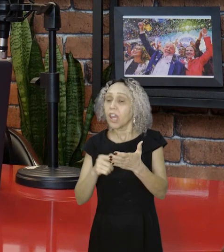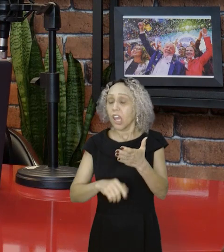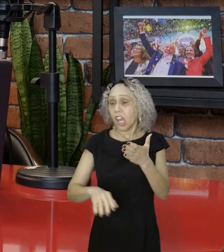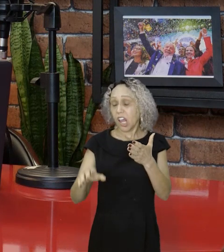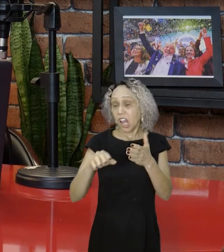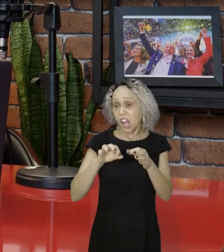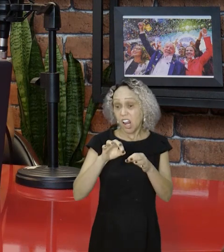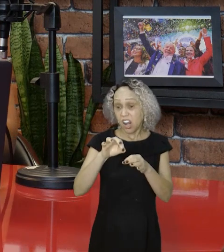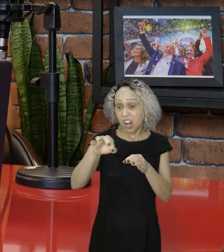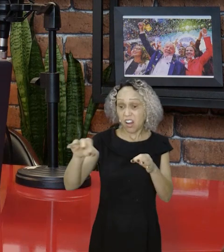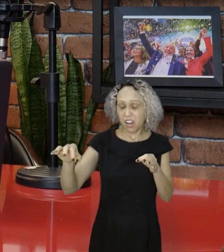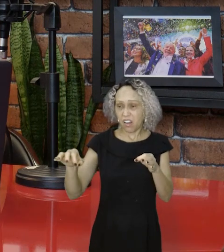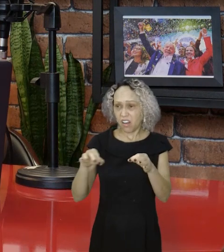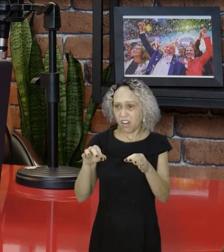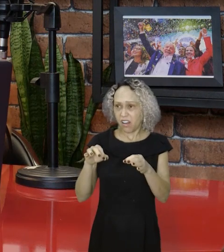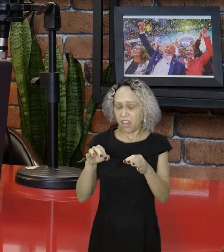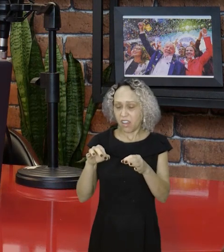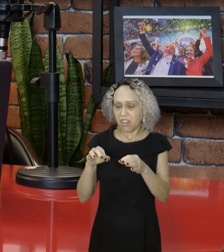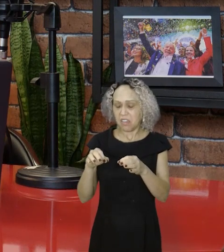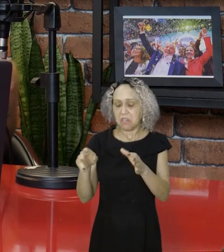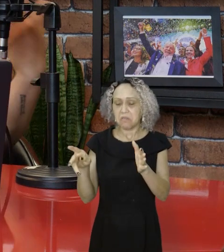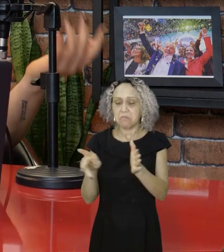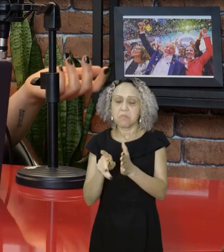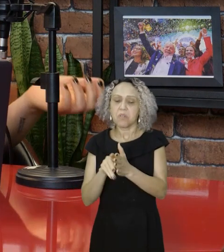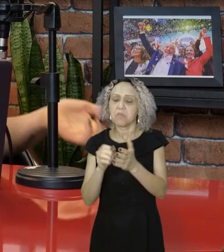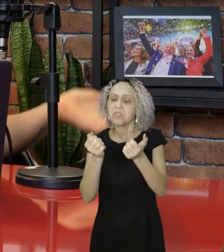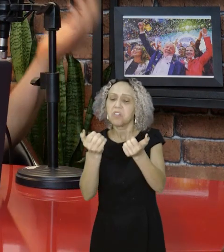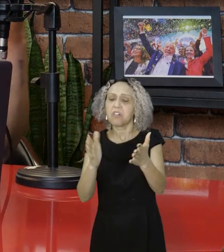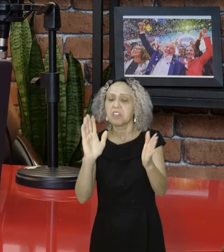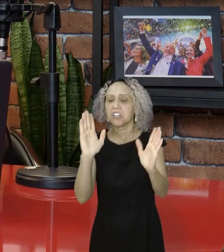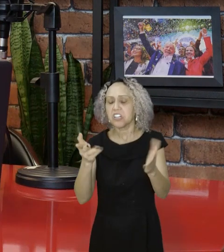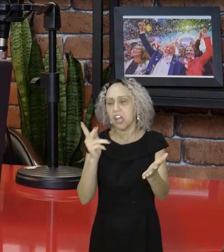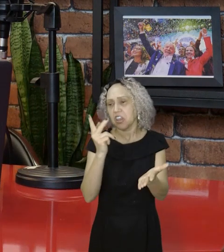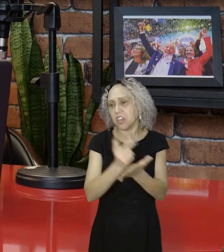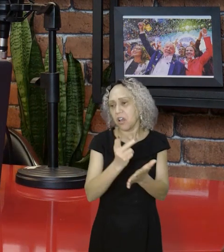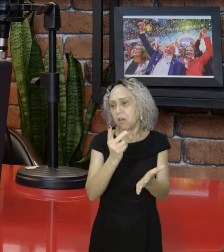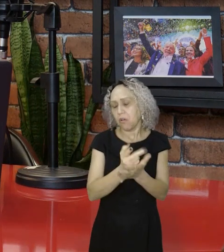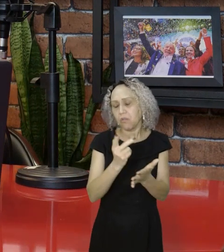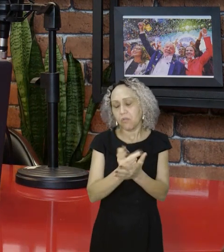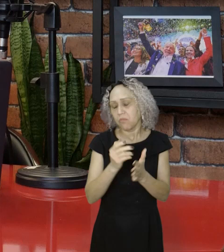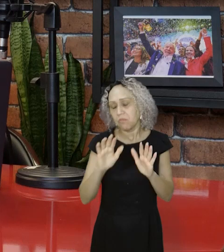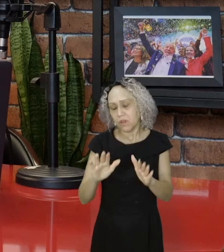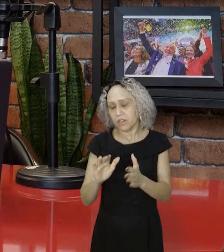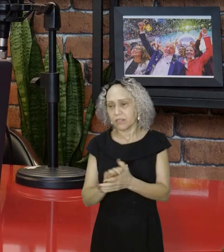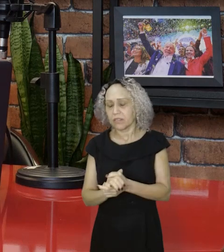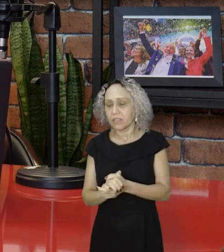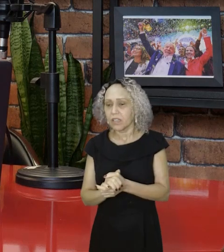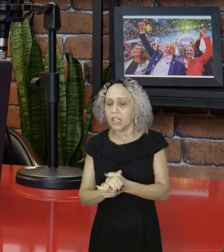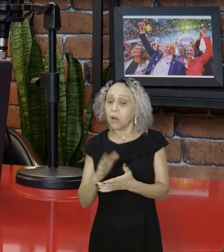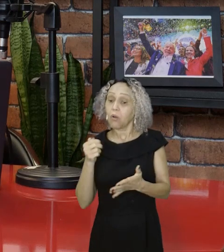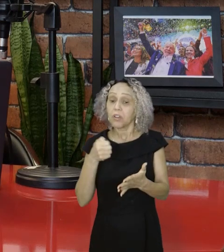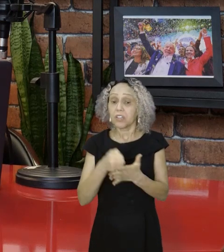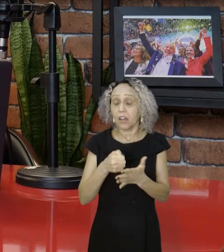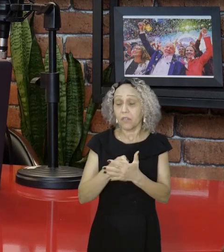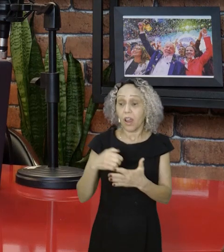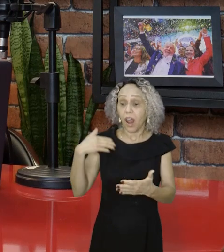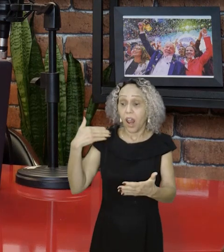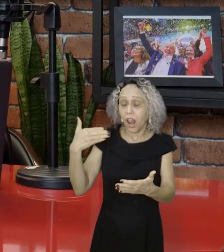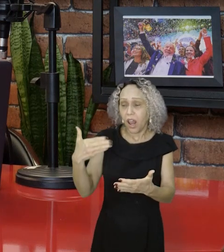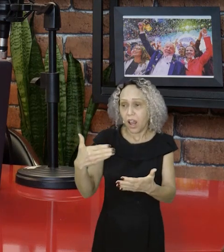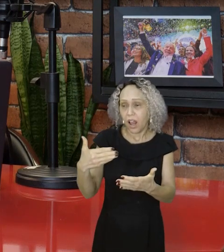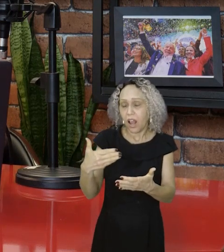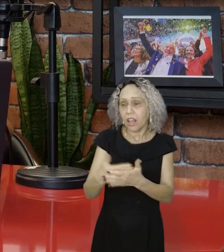que indígenas só teriam direito a terras que estavam ocupando ou reivindicando judicialmente até o ato de promulgação